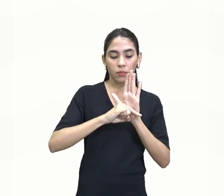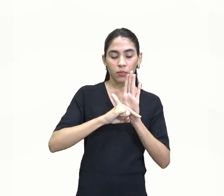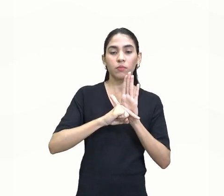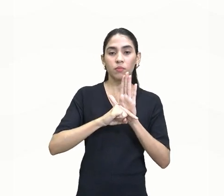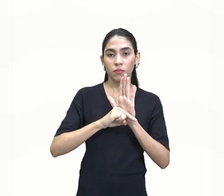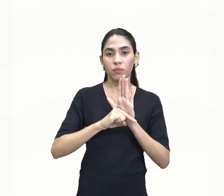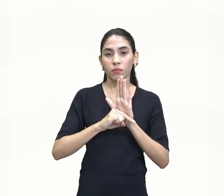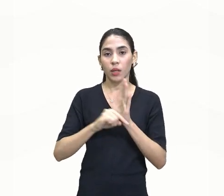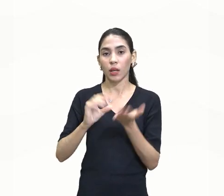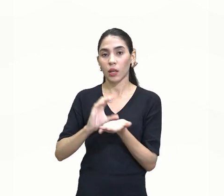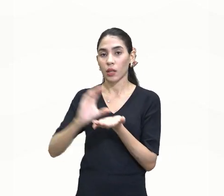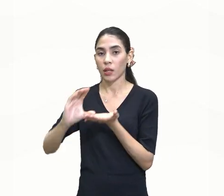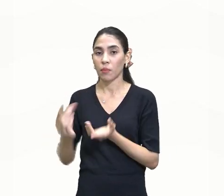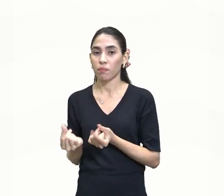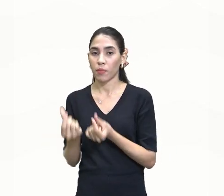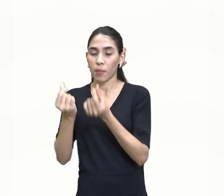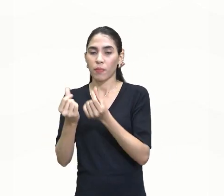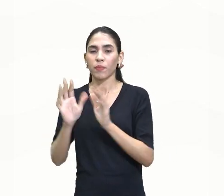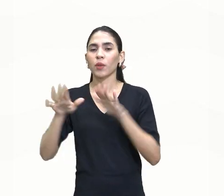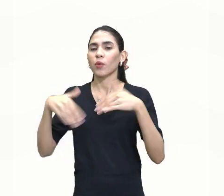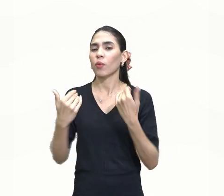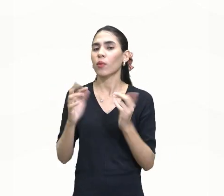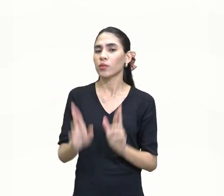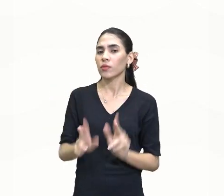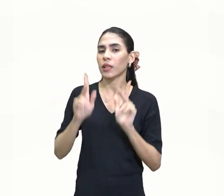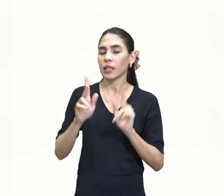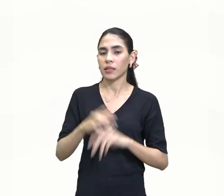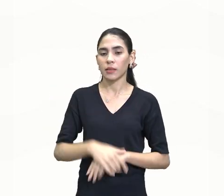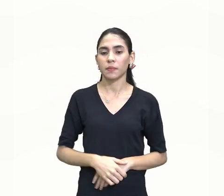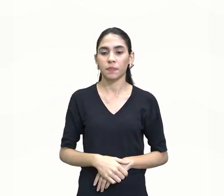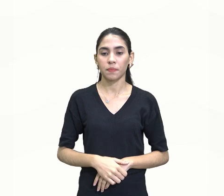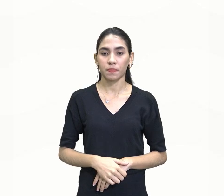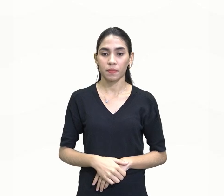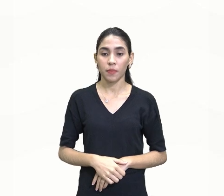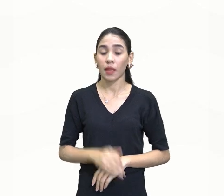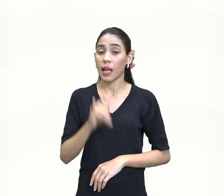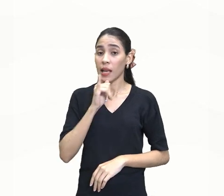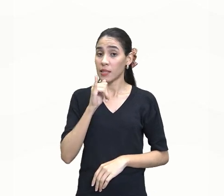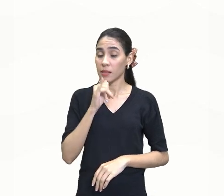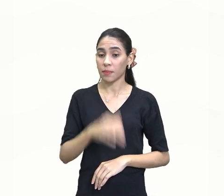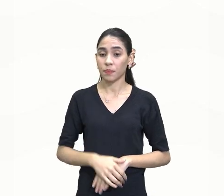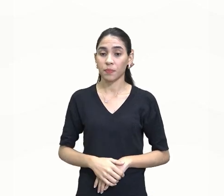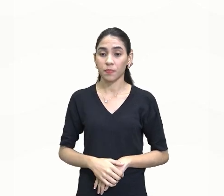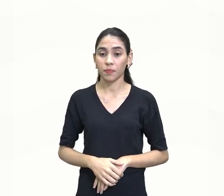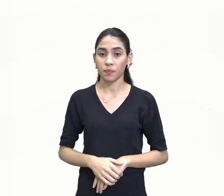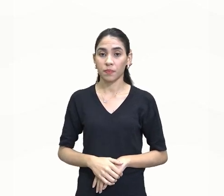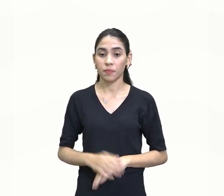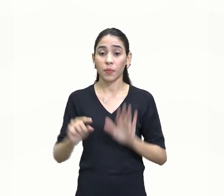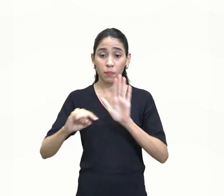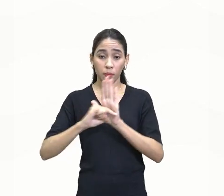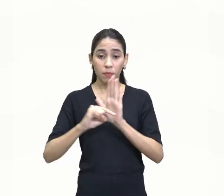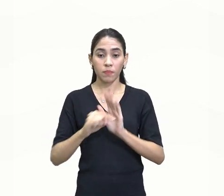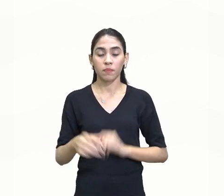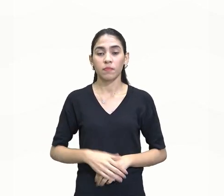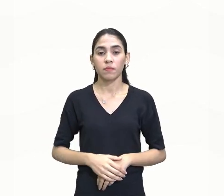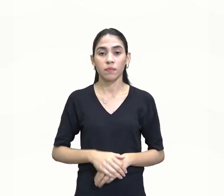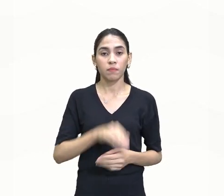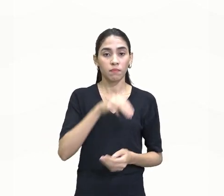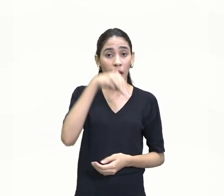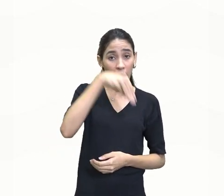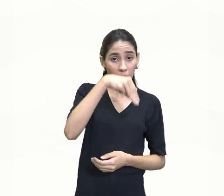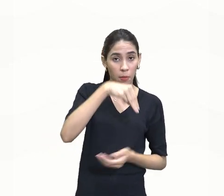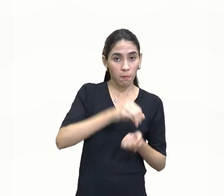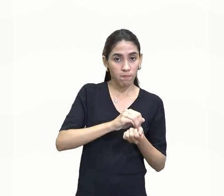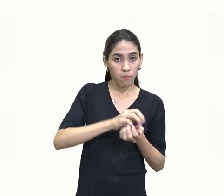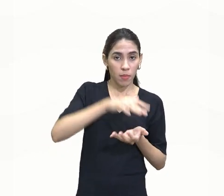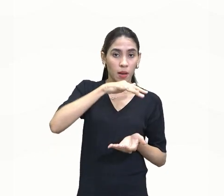inicial. Qual a diferença entre o que ele começou e o que ele terminou? Aí a gente faz só uma subtração. Subtrai, então, aí